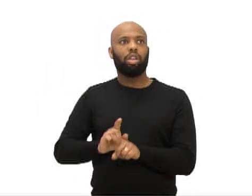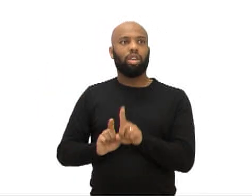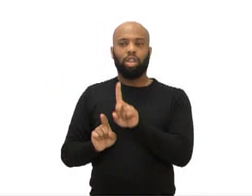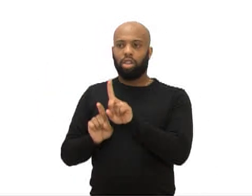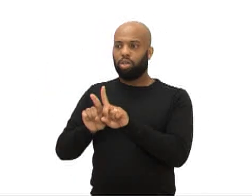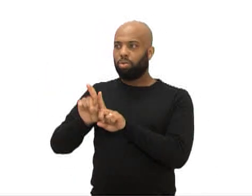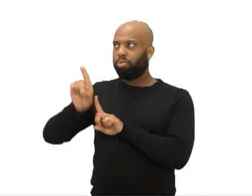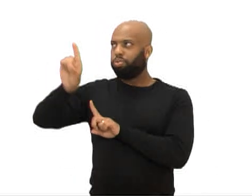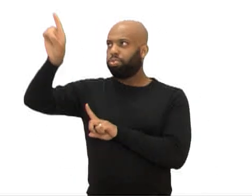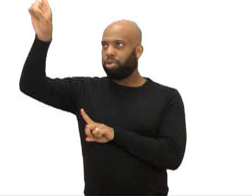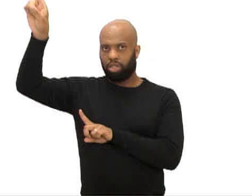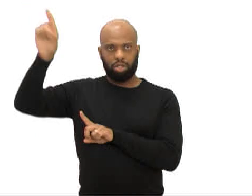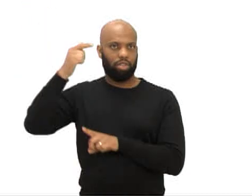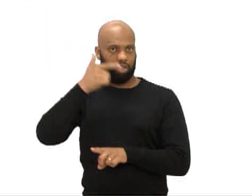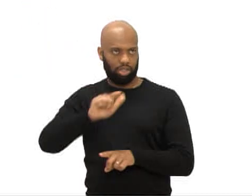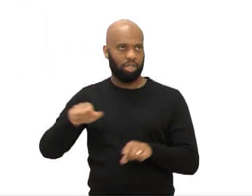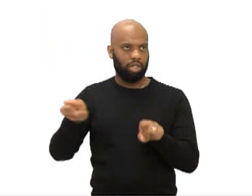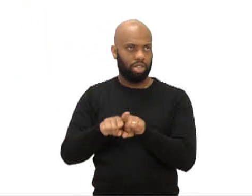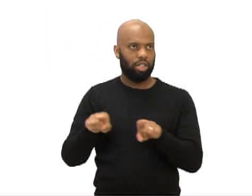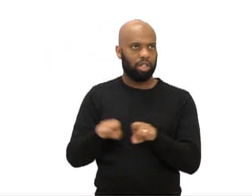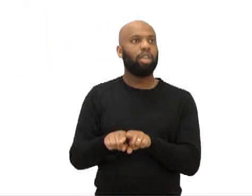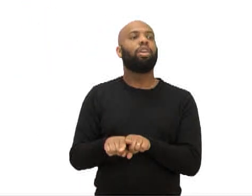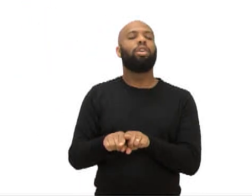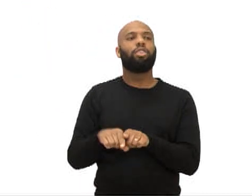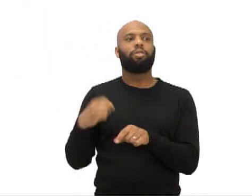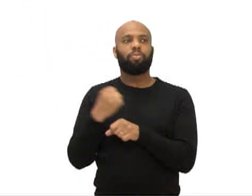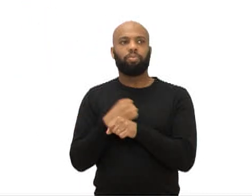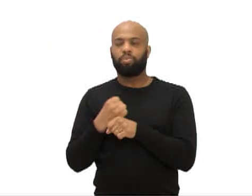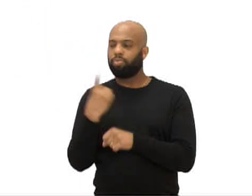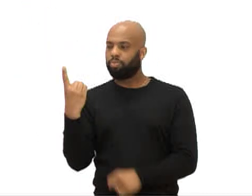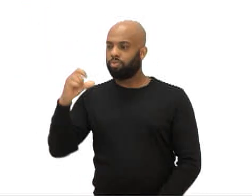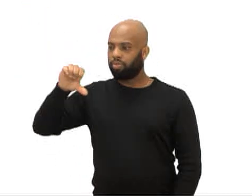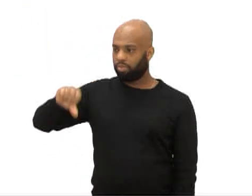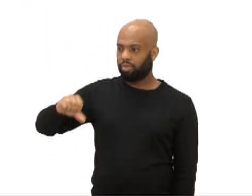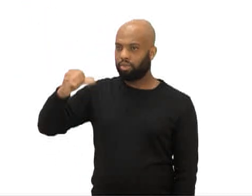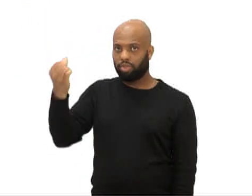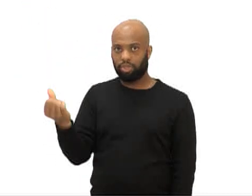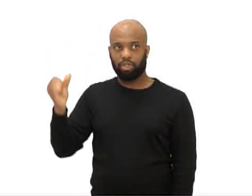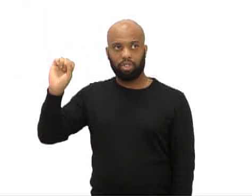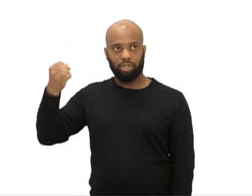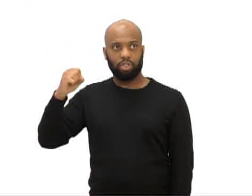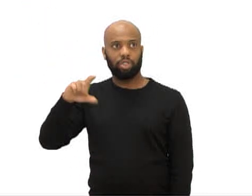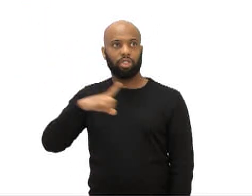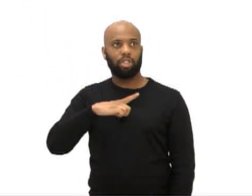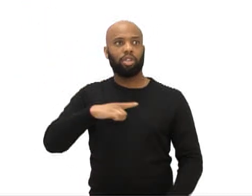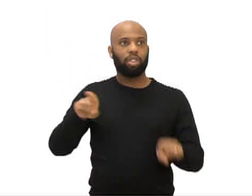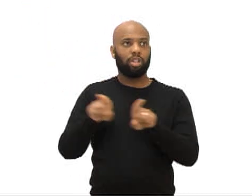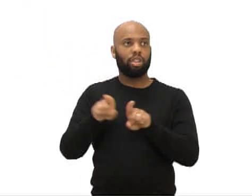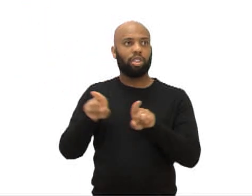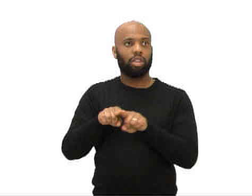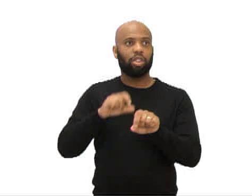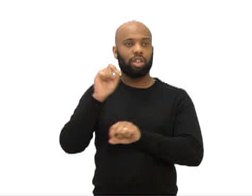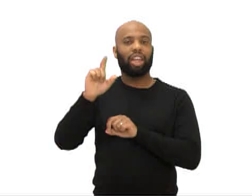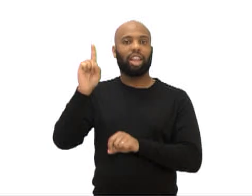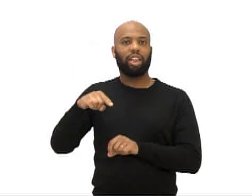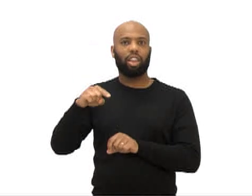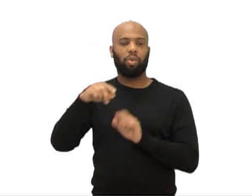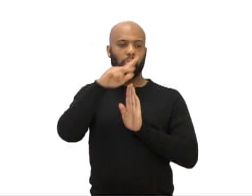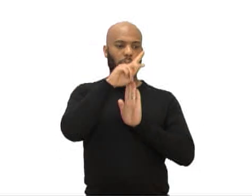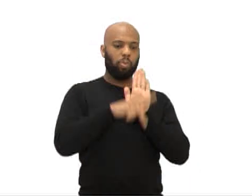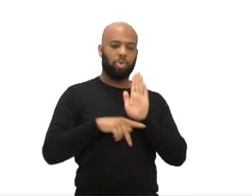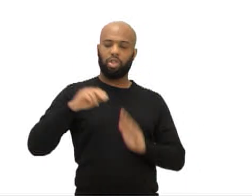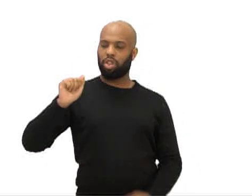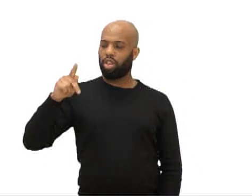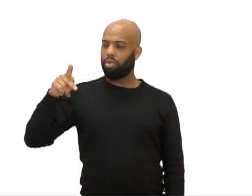em órbita e em 68 ele vai lançar um projeto chamado Apollo,